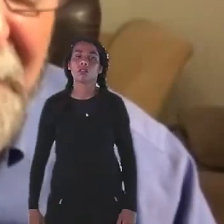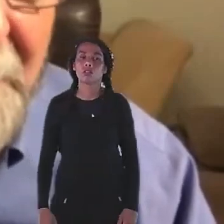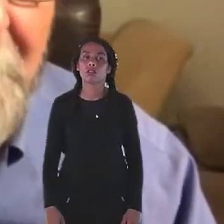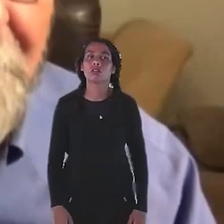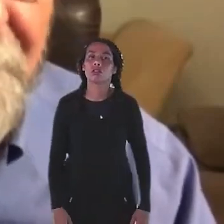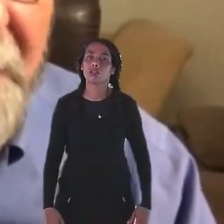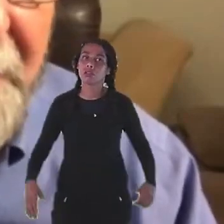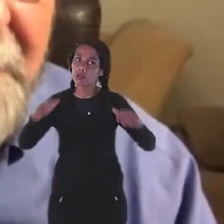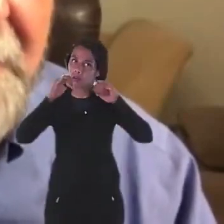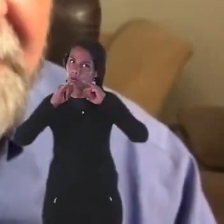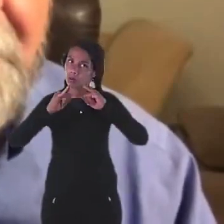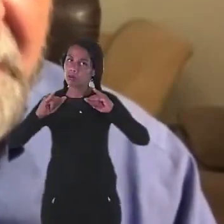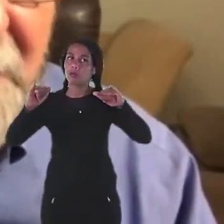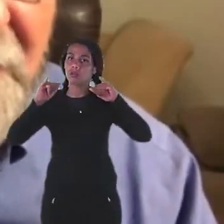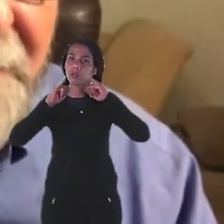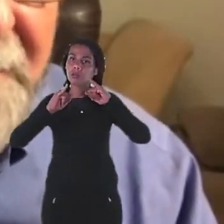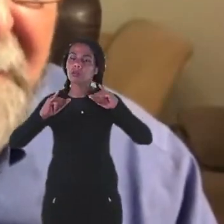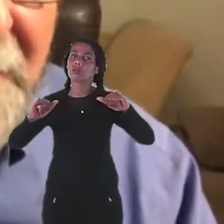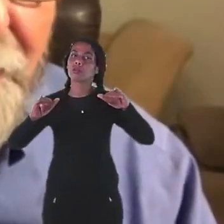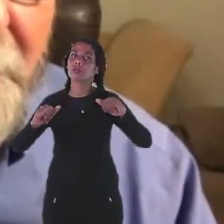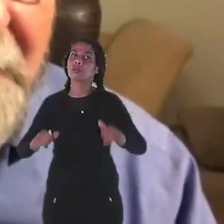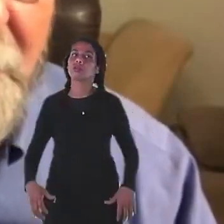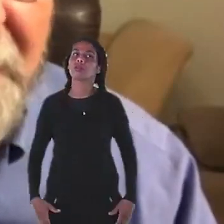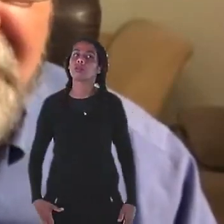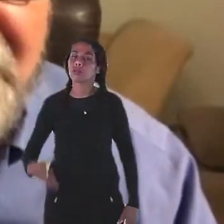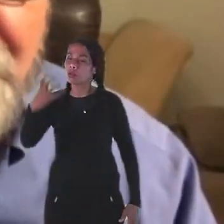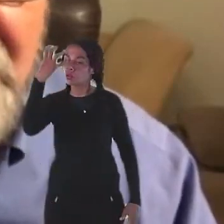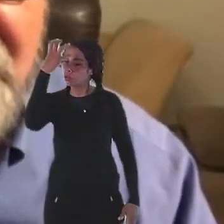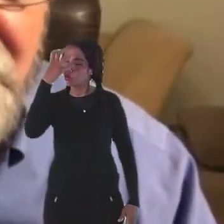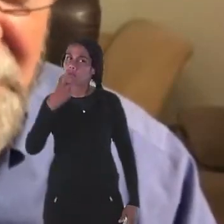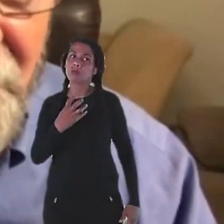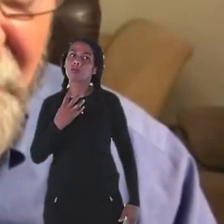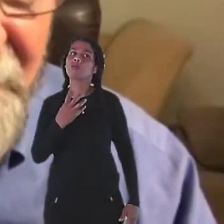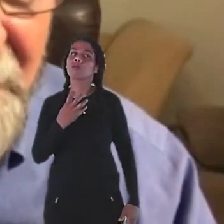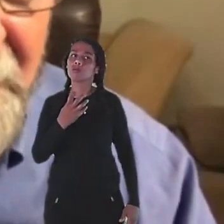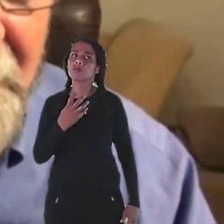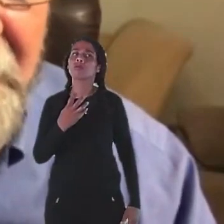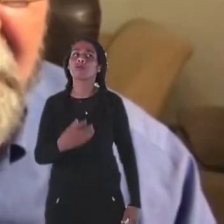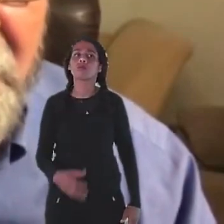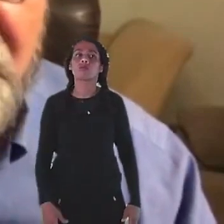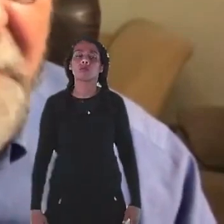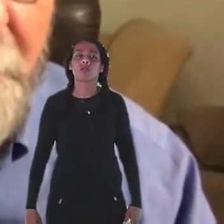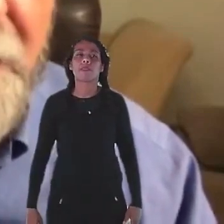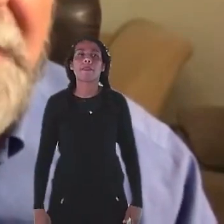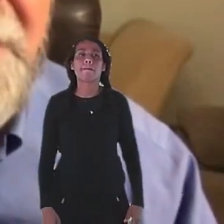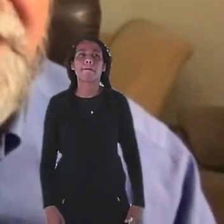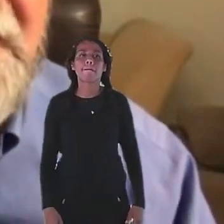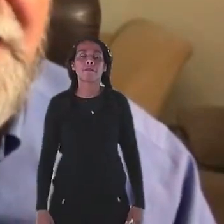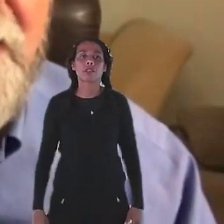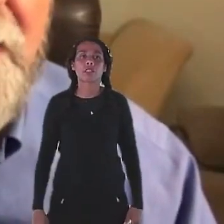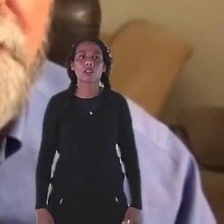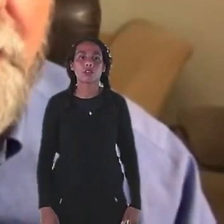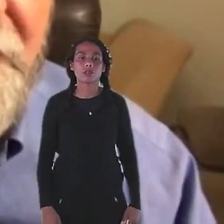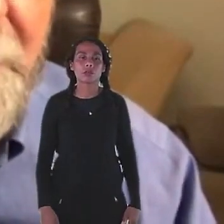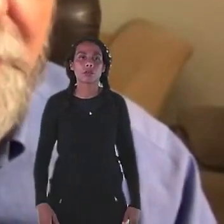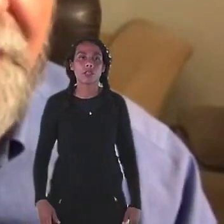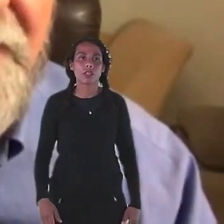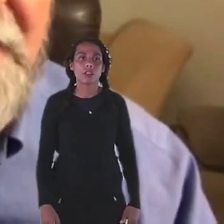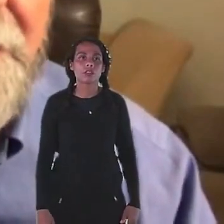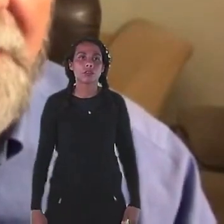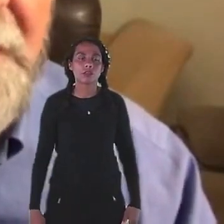que voltar, né? Dependendo da vacina que elas tomaram, para receber a segunda dose. Nós não podemos ficar só